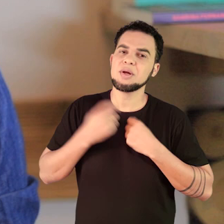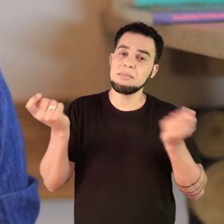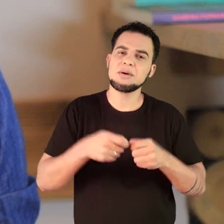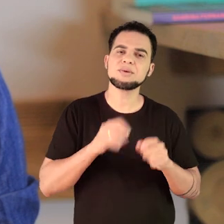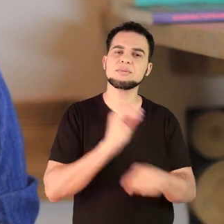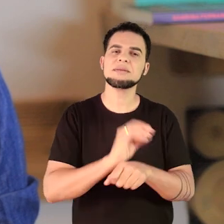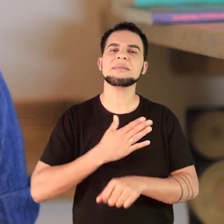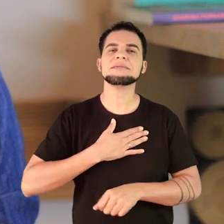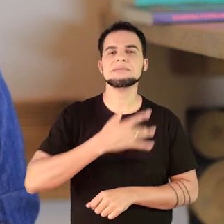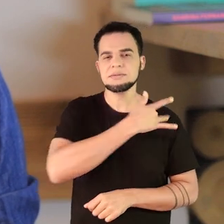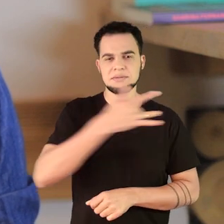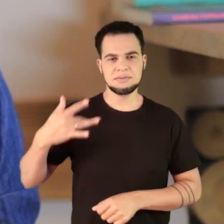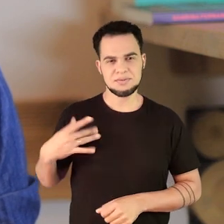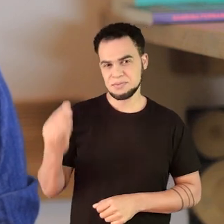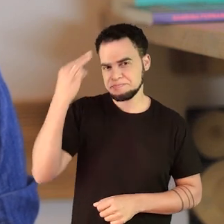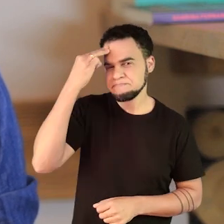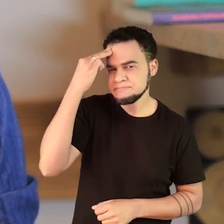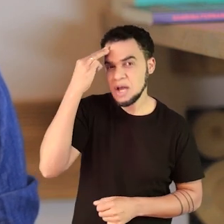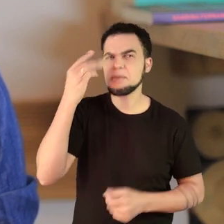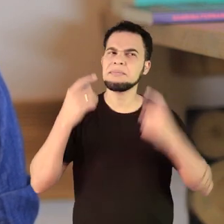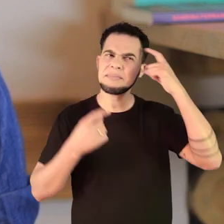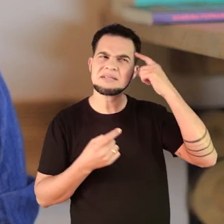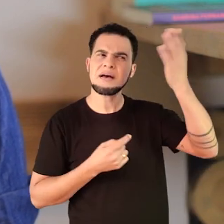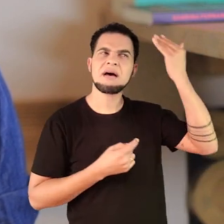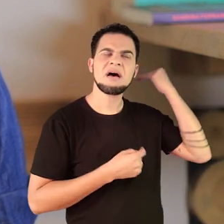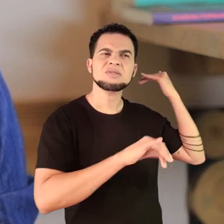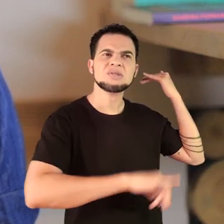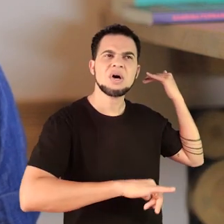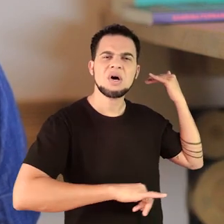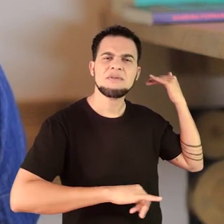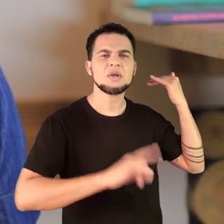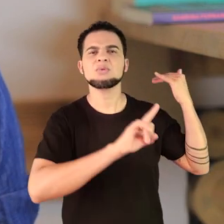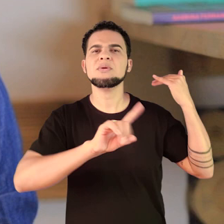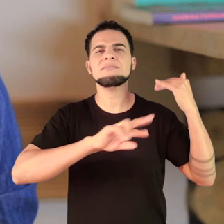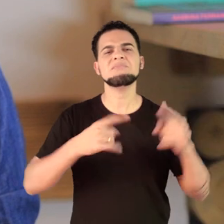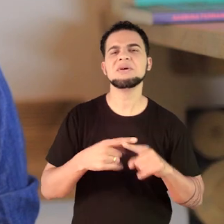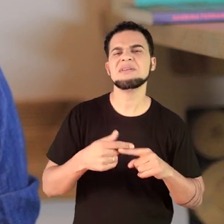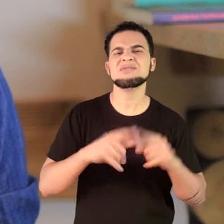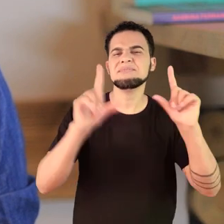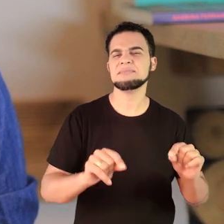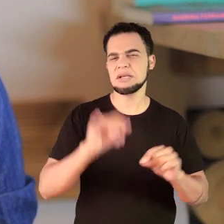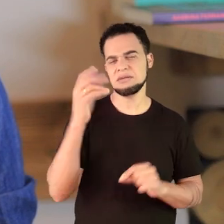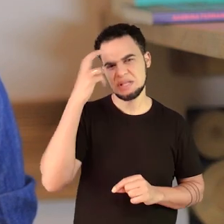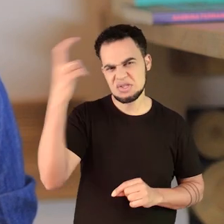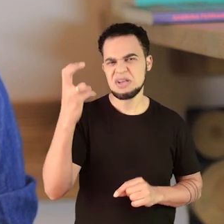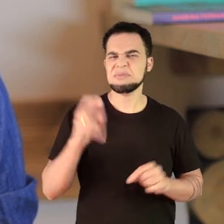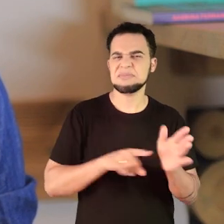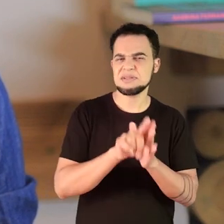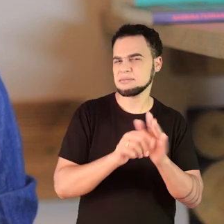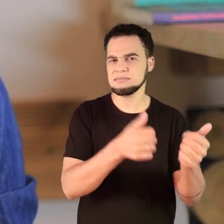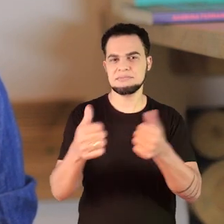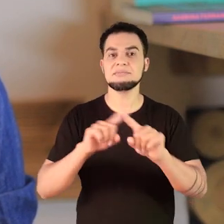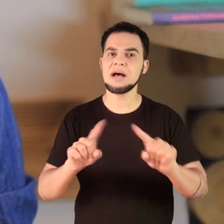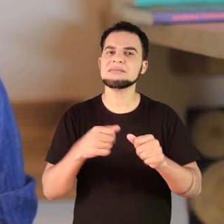inclusive, cuidar da minha saúde mental e entender que os perrengues que passei não foram por ser menos inteligente ou não ser boa pesquisadora,